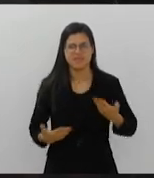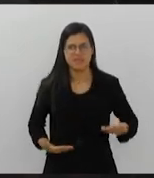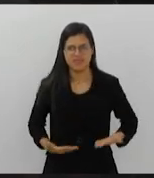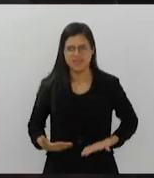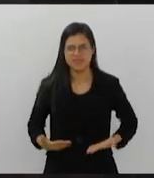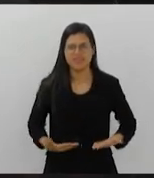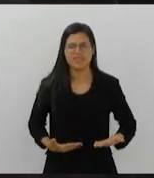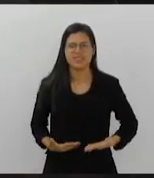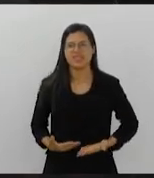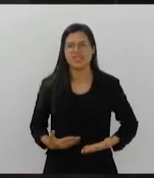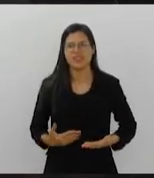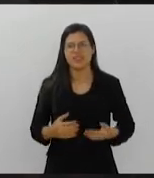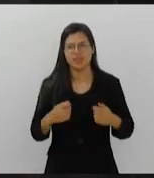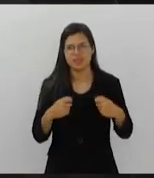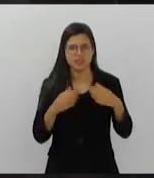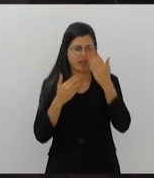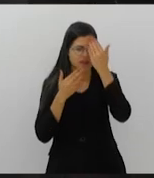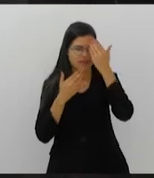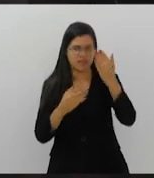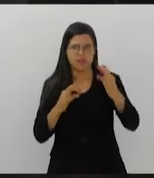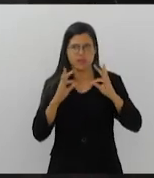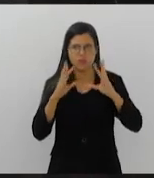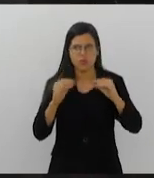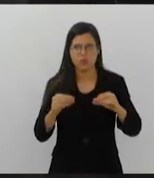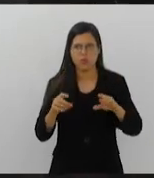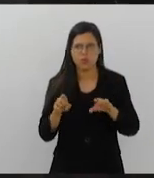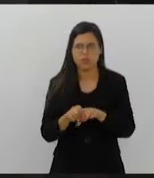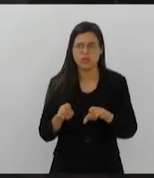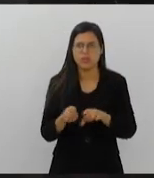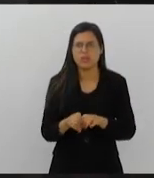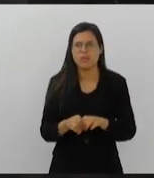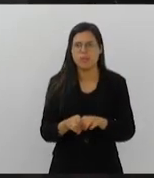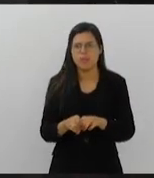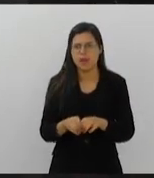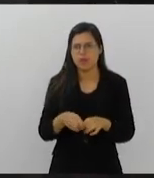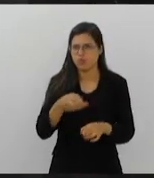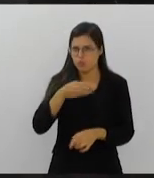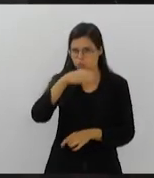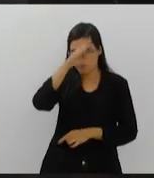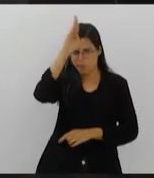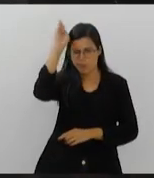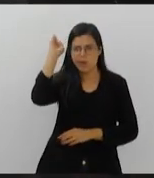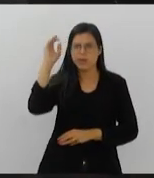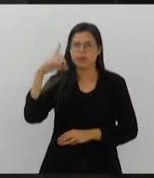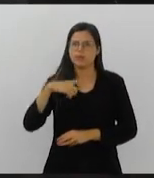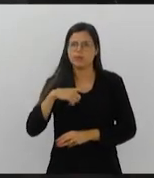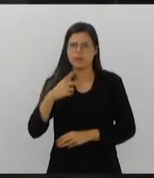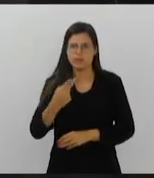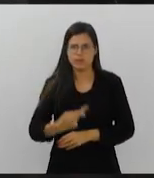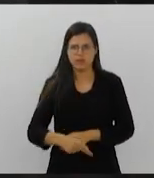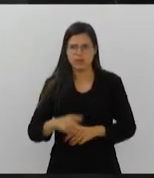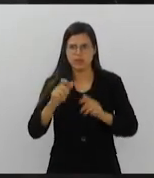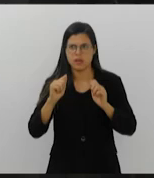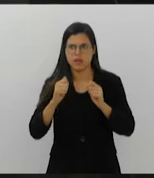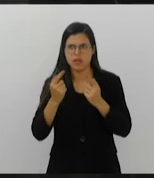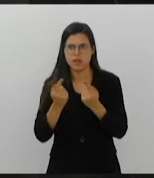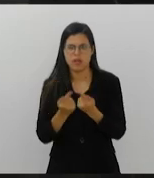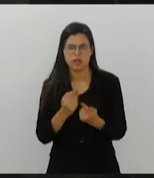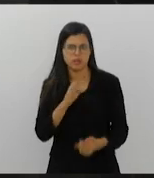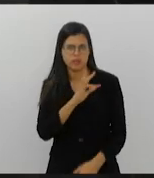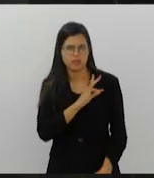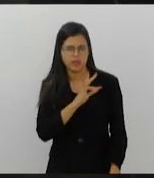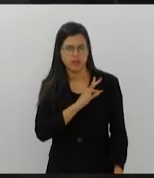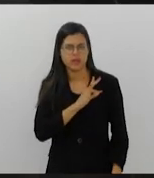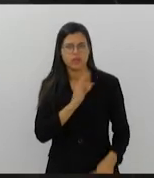de agradecer a todos, a brigada aqui que nós temos também, da casa, aos técnicos e